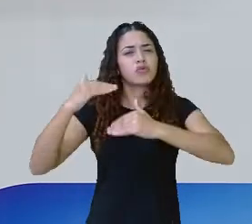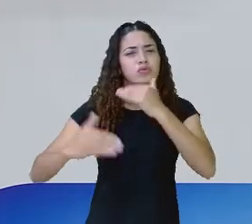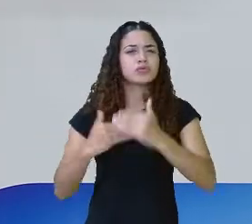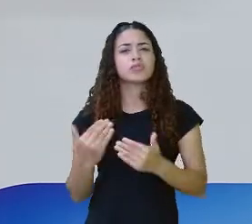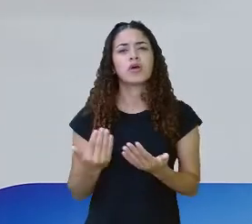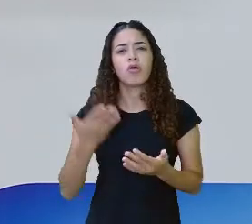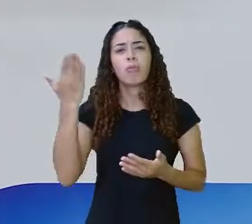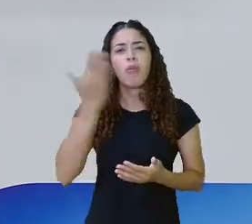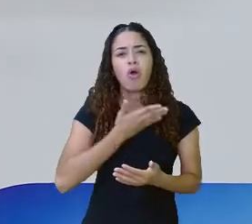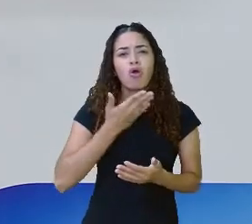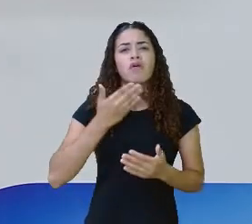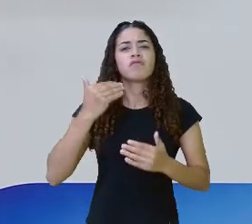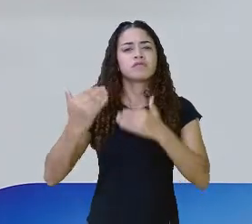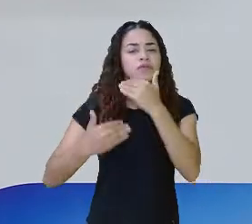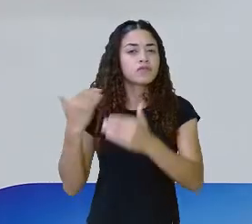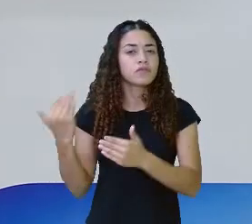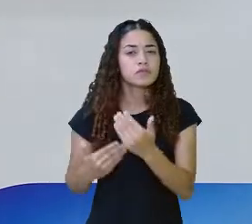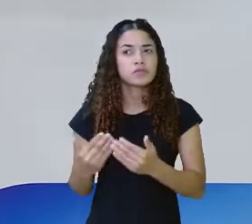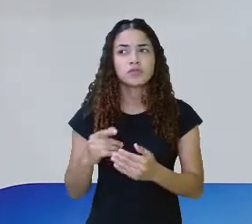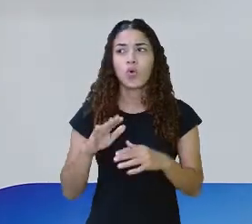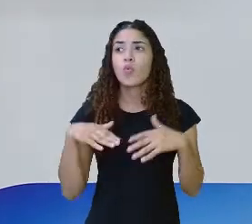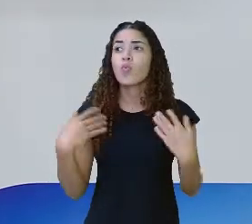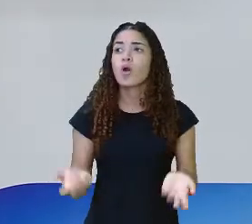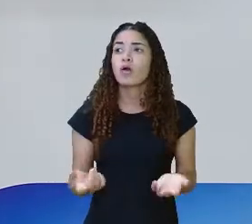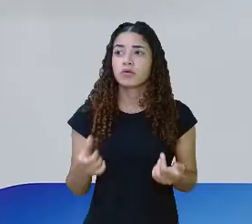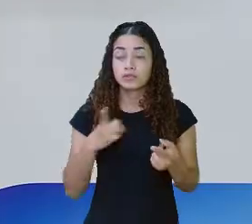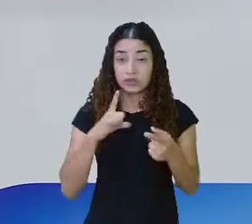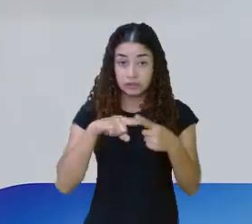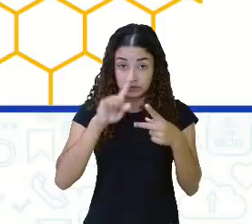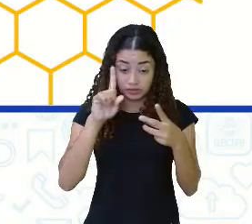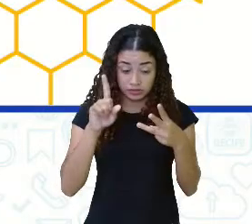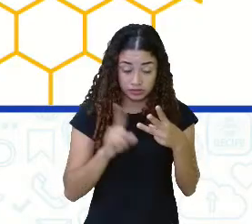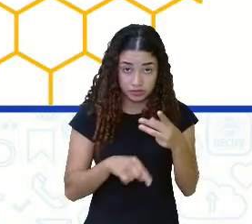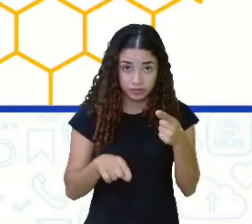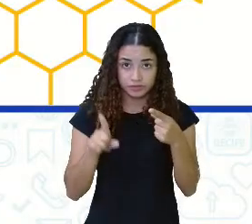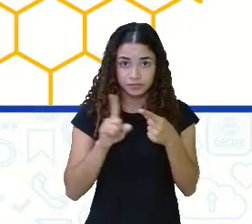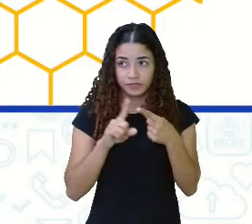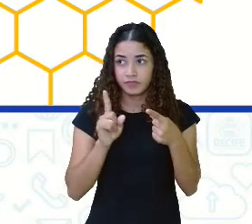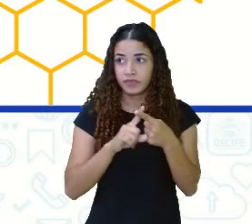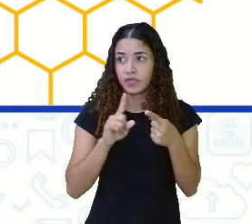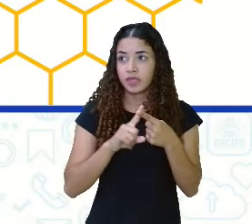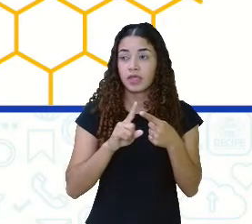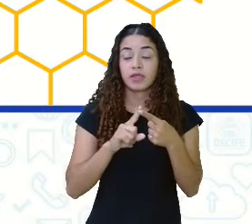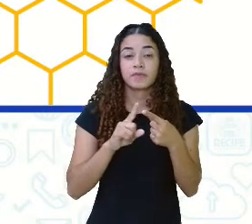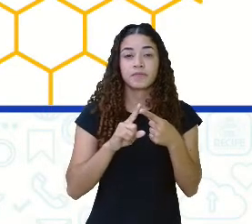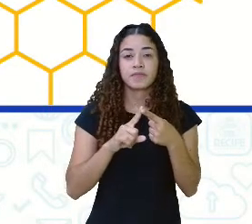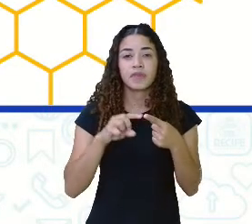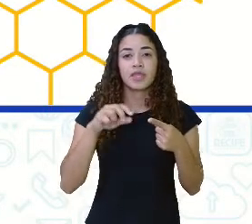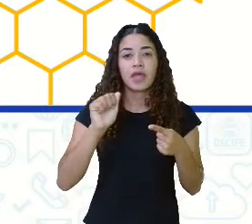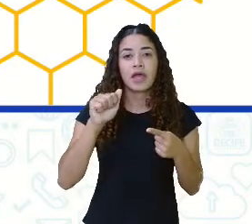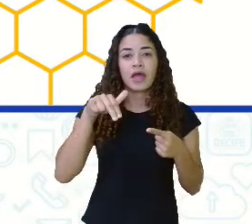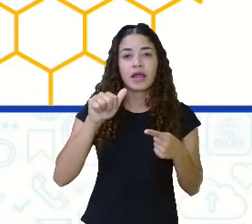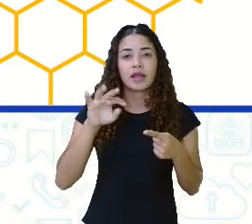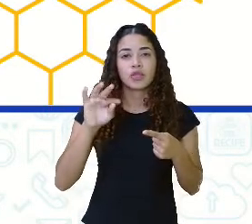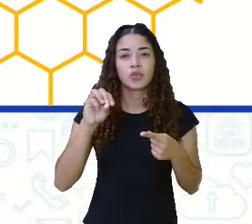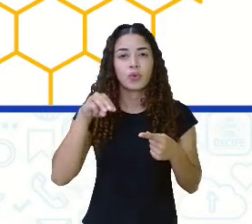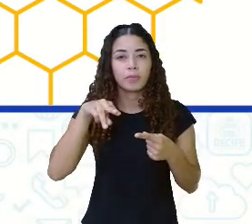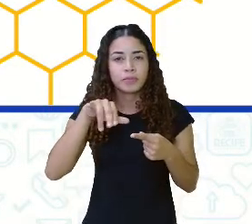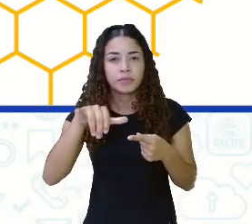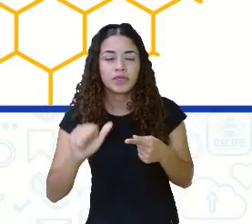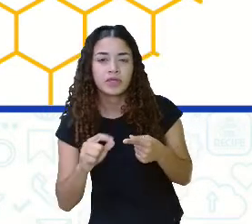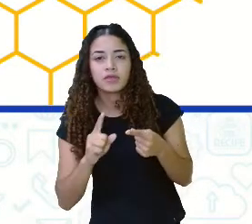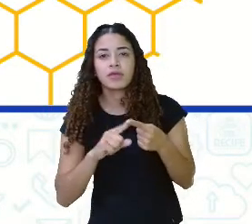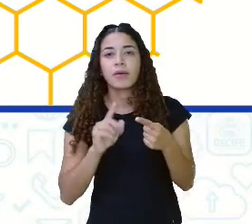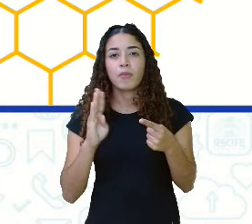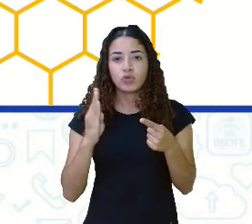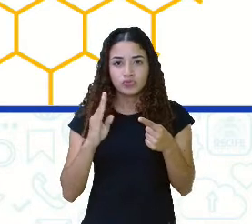evidências de que isso tudo acontece, né? Então, temos aqui, ó, anatomia e embriologia, temos esses estudos aí, né, anatômicos, embriológicos, tá